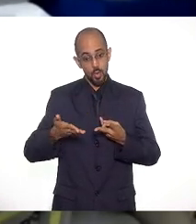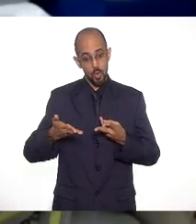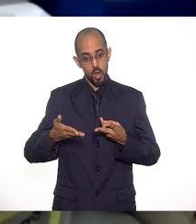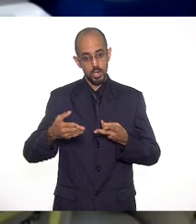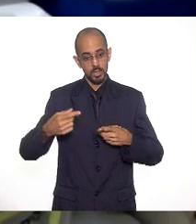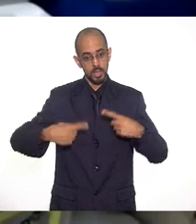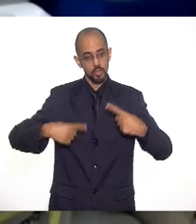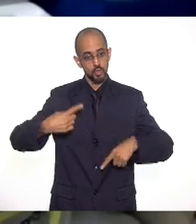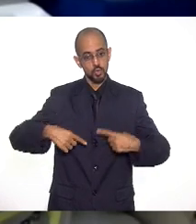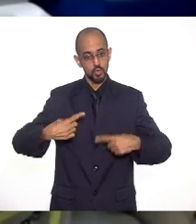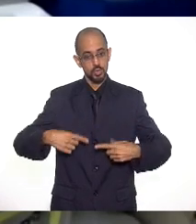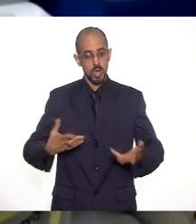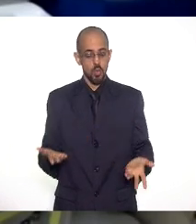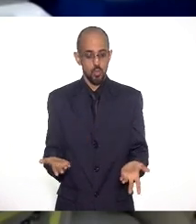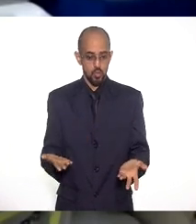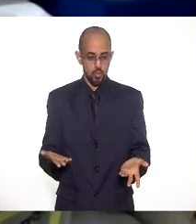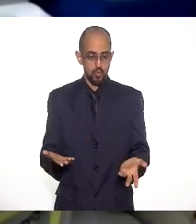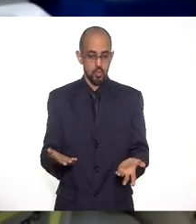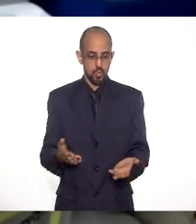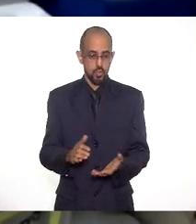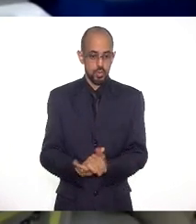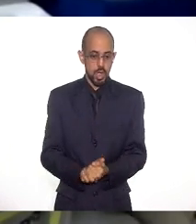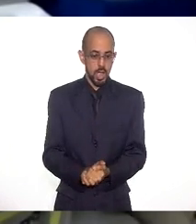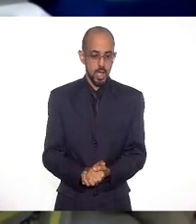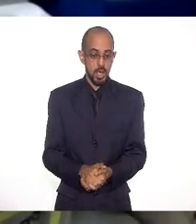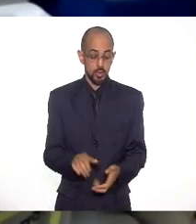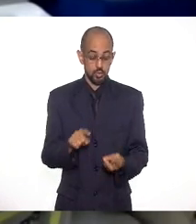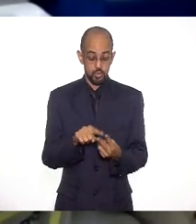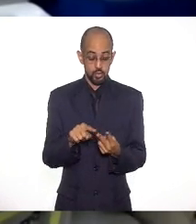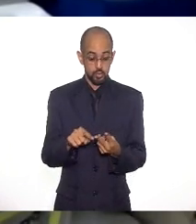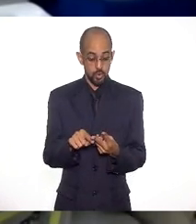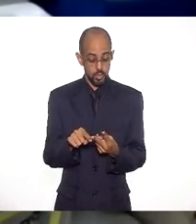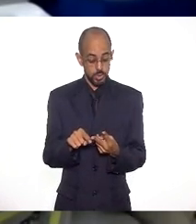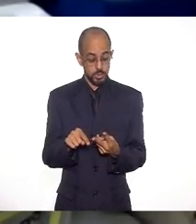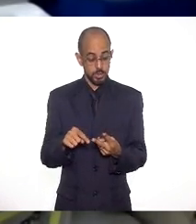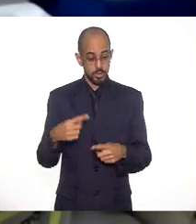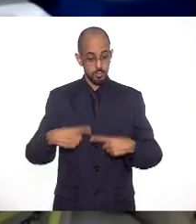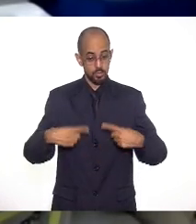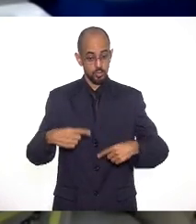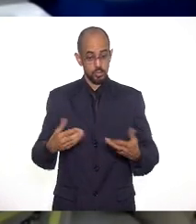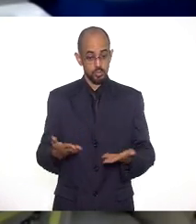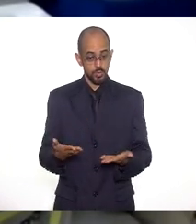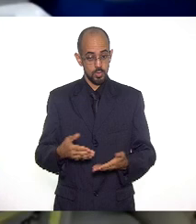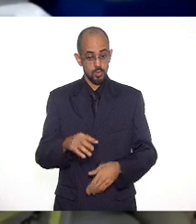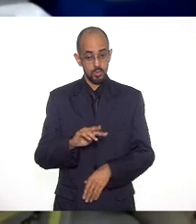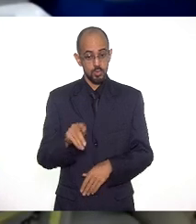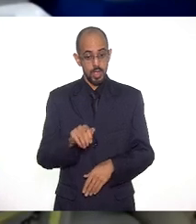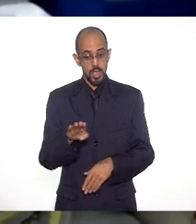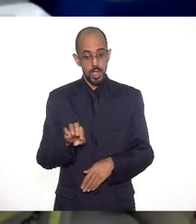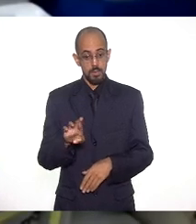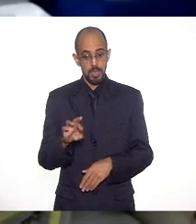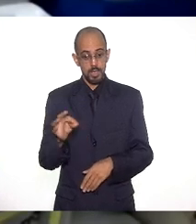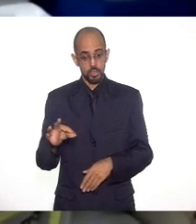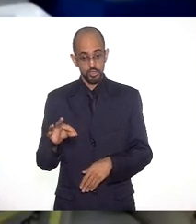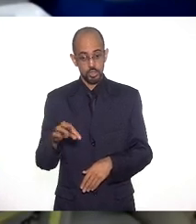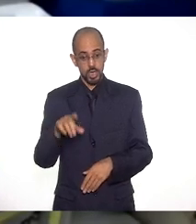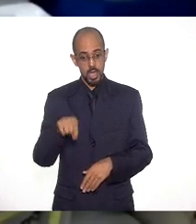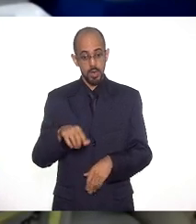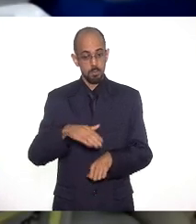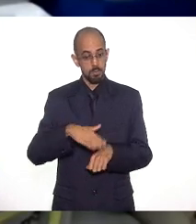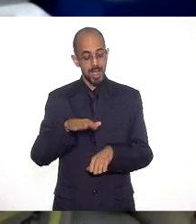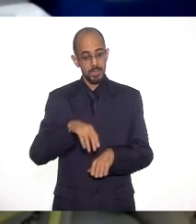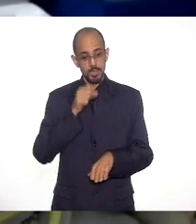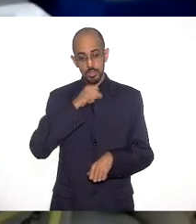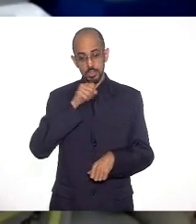Entre o do Elbert Rezende e do Márcio Alberto. Entre esses dois em questão, o do Elbert Rezende é mais antigo. Vossa Excelência mencionou que há outros ainda